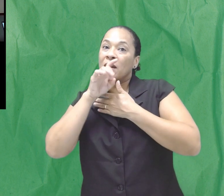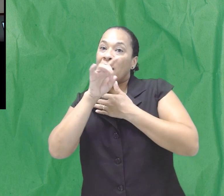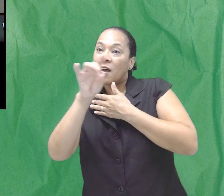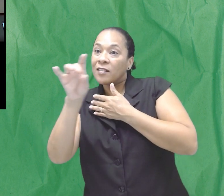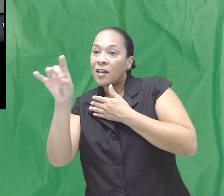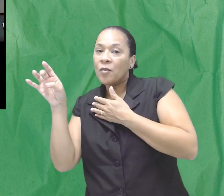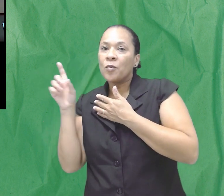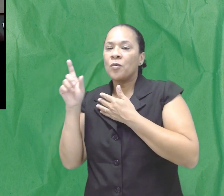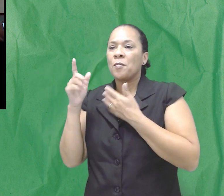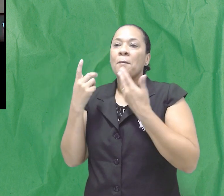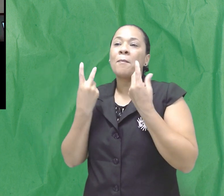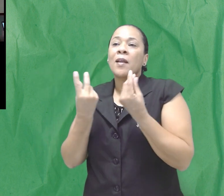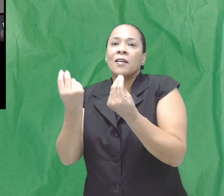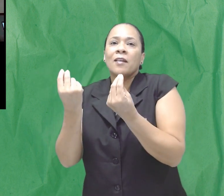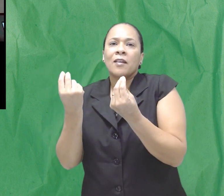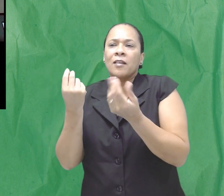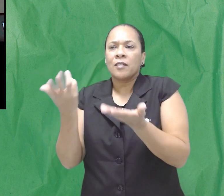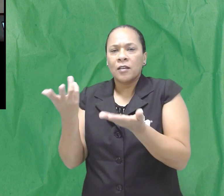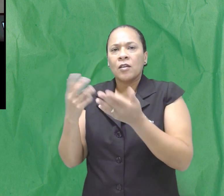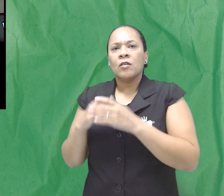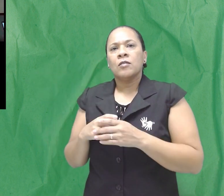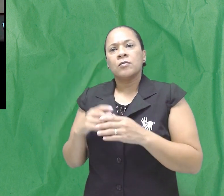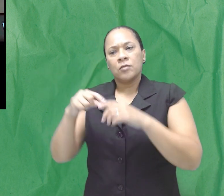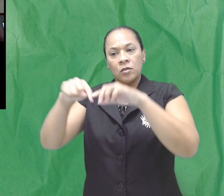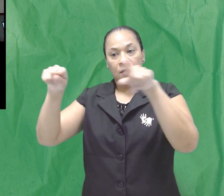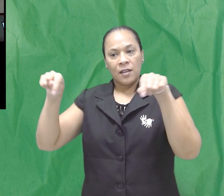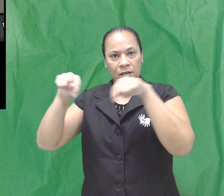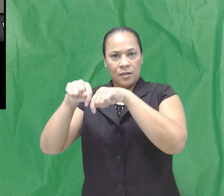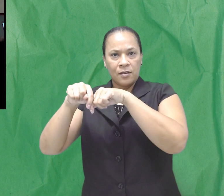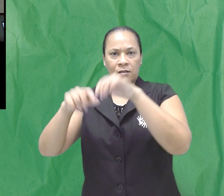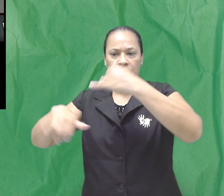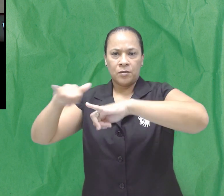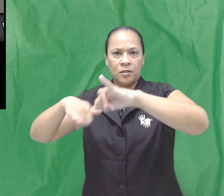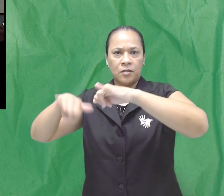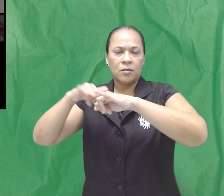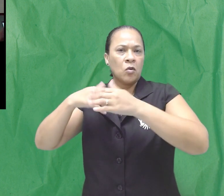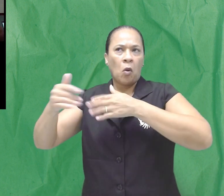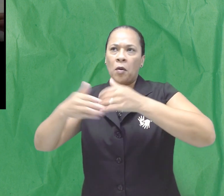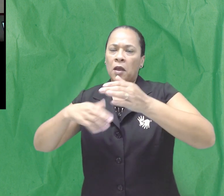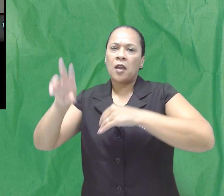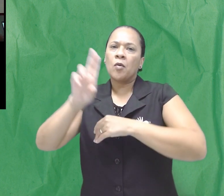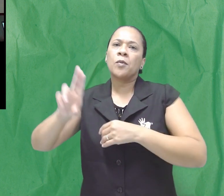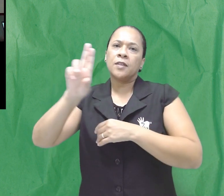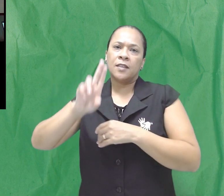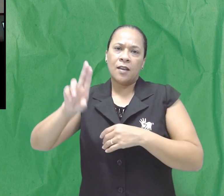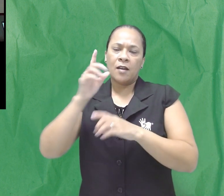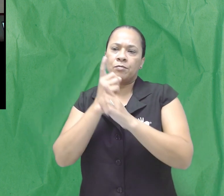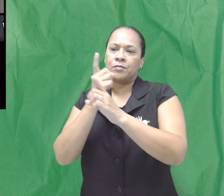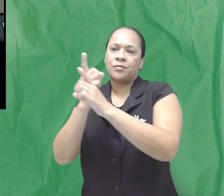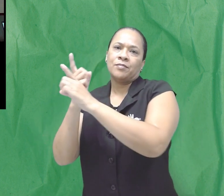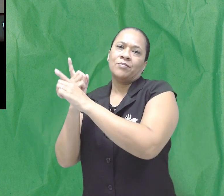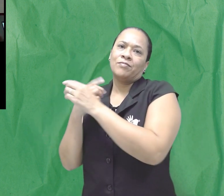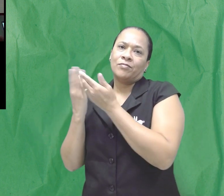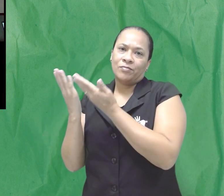Uma vez que todo e qualquer laboratório que formos utilizar, nós iremos encontrar